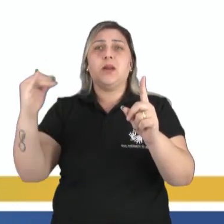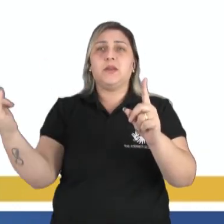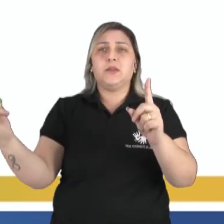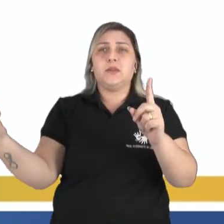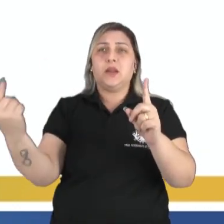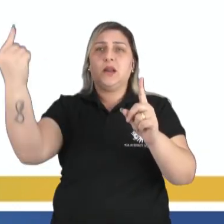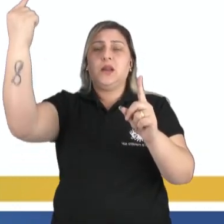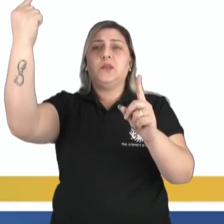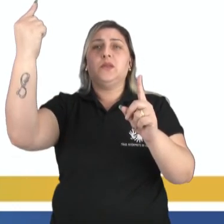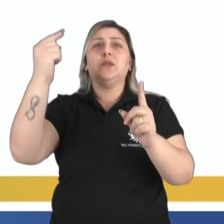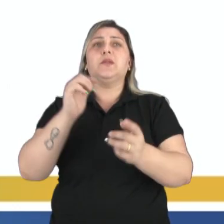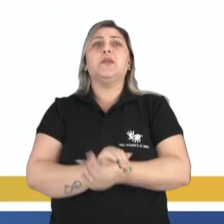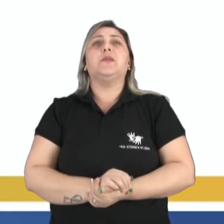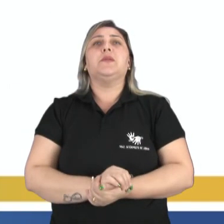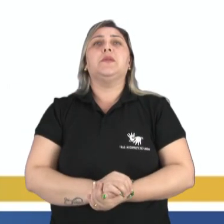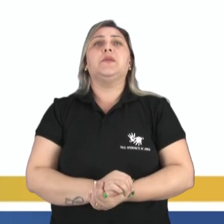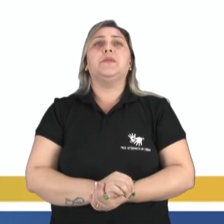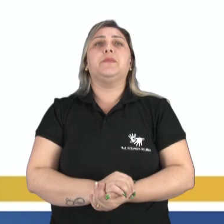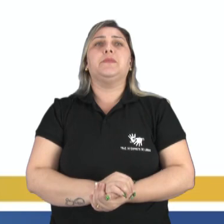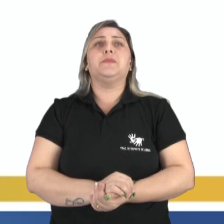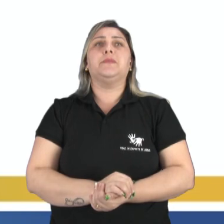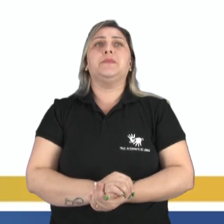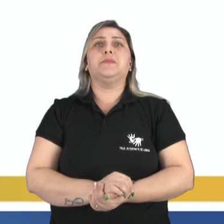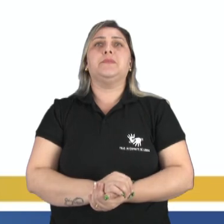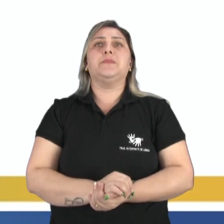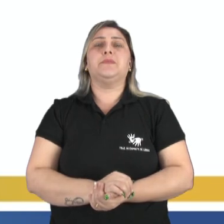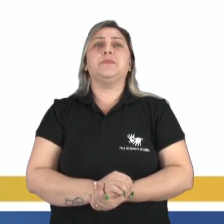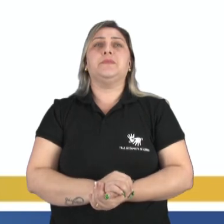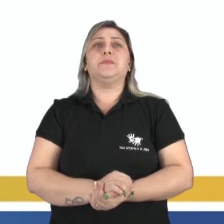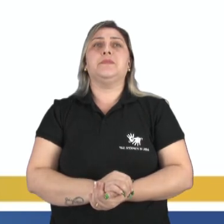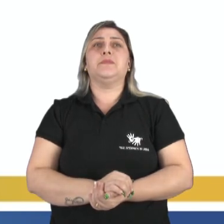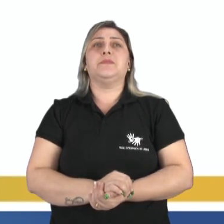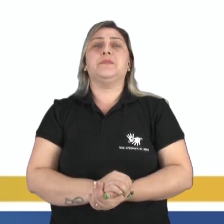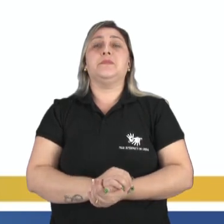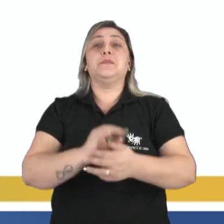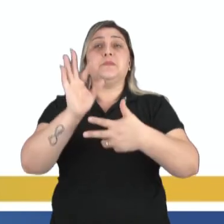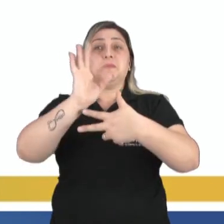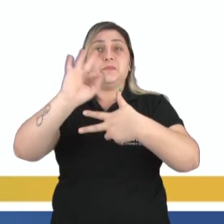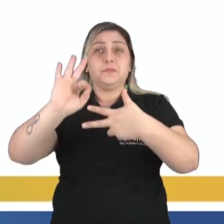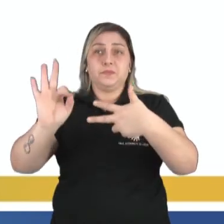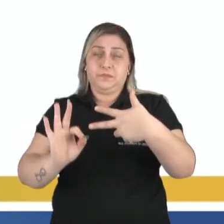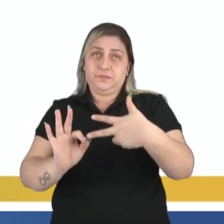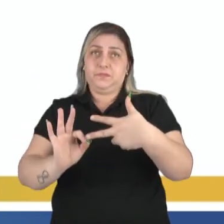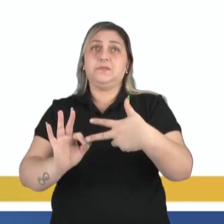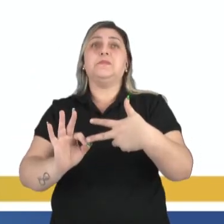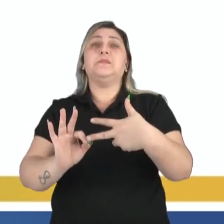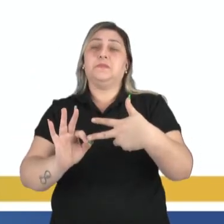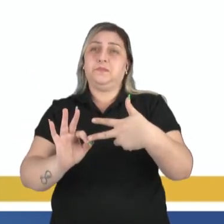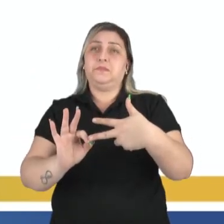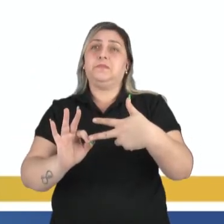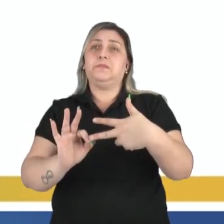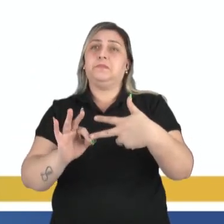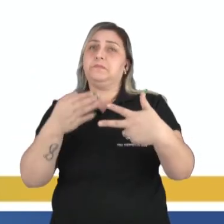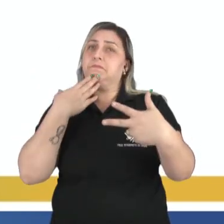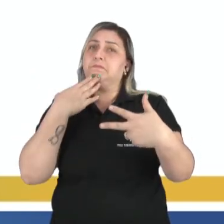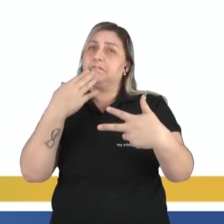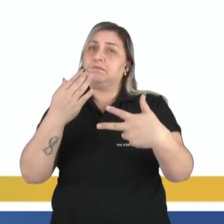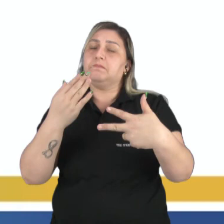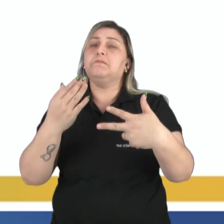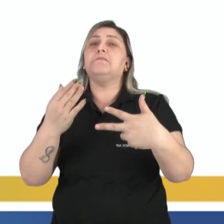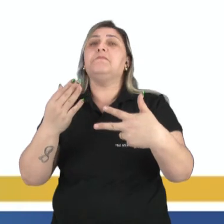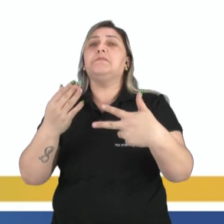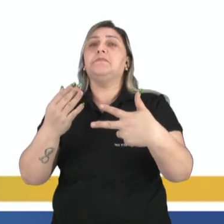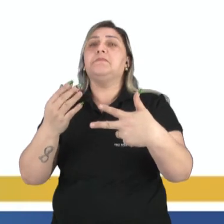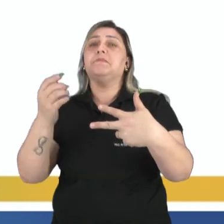da trajetória. Então, essa aqui é uma das formas que o Enem, né? Ele cobra sobre